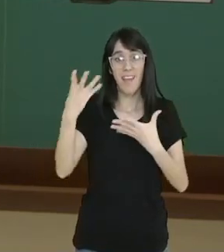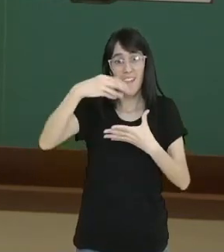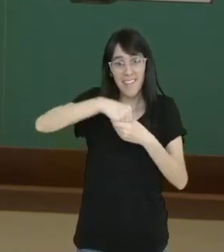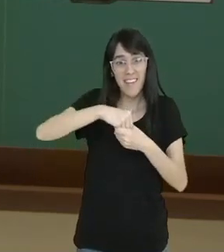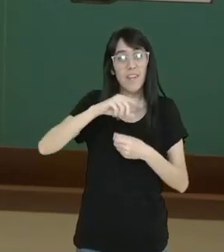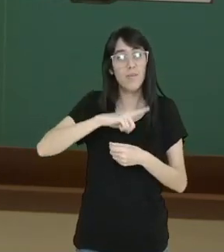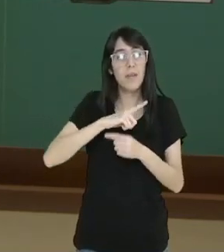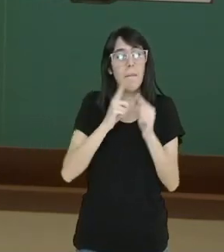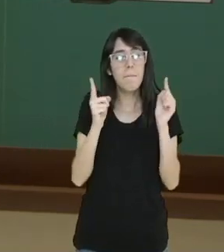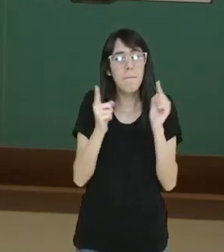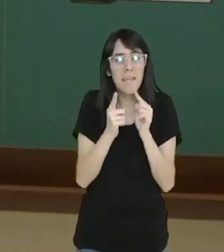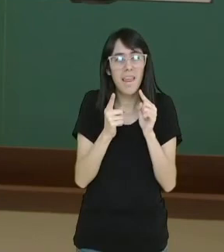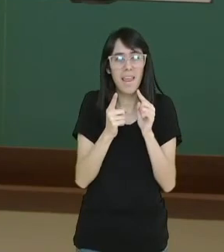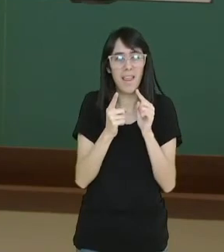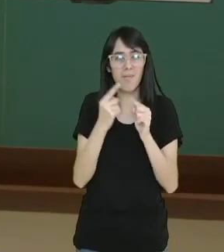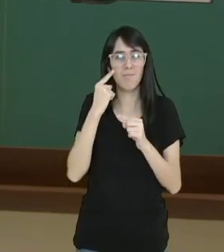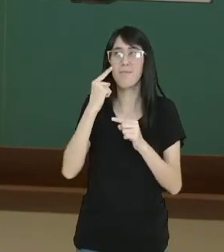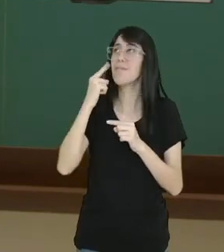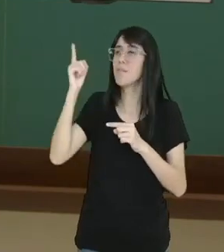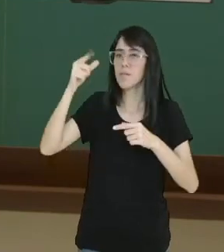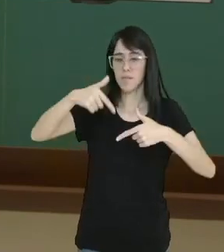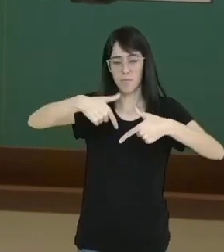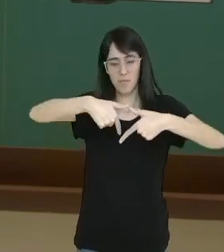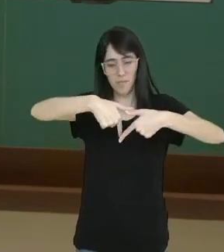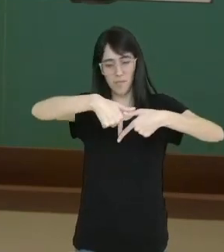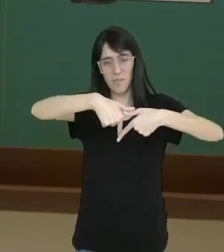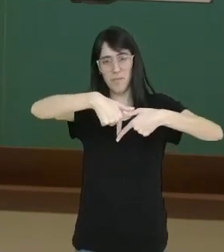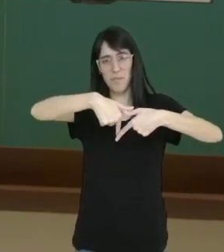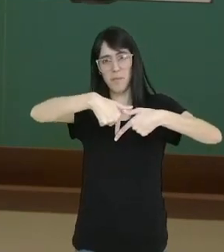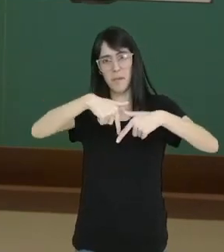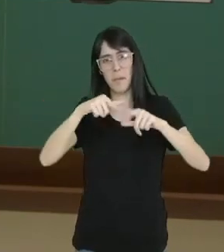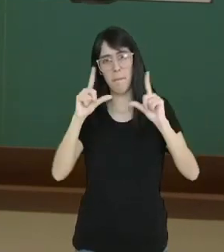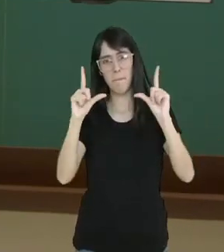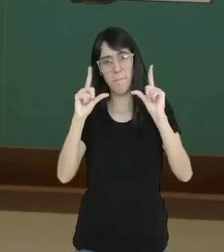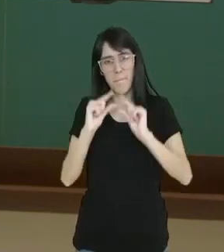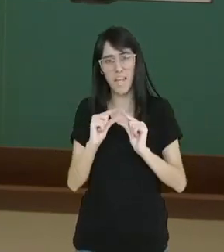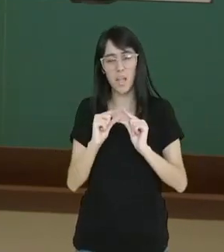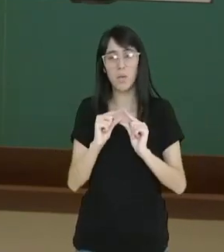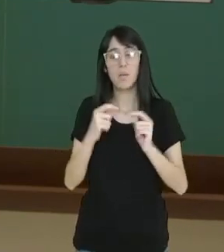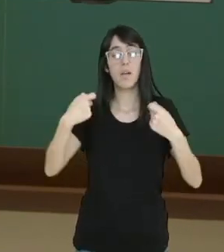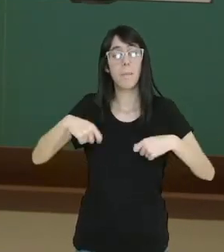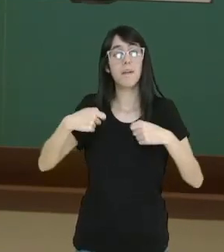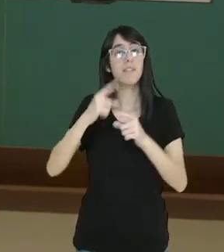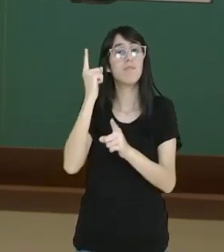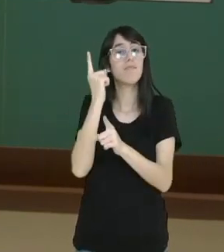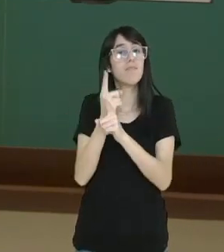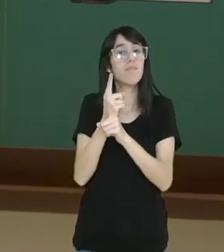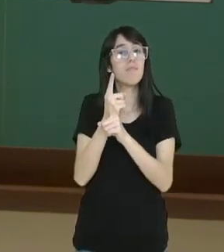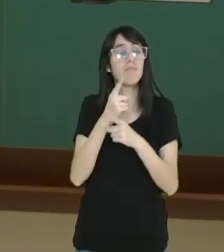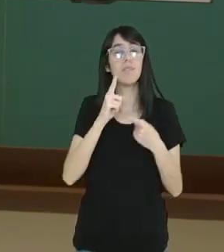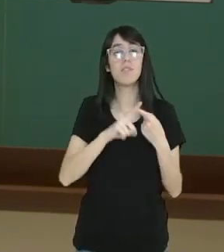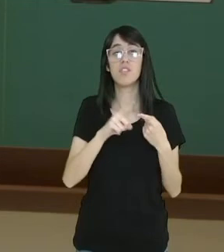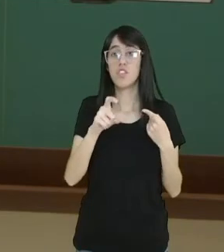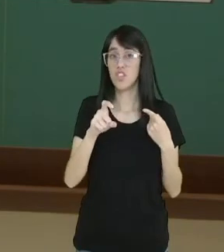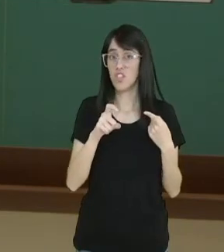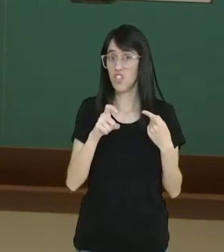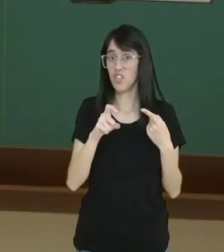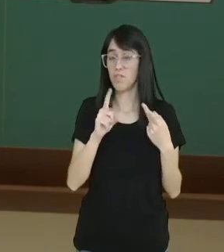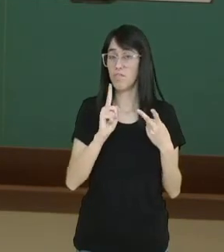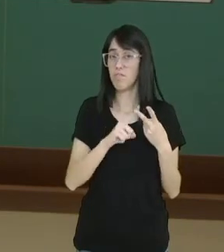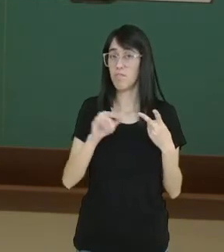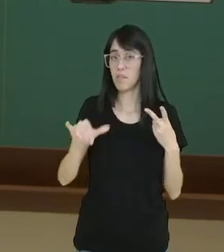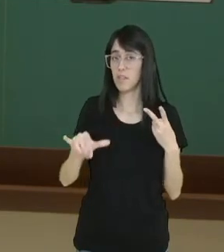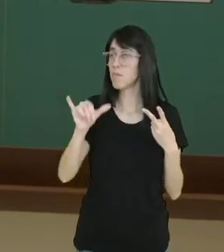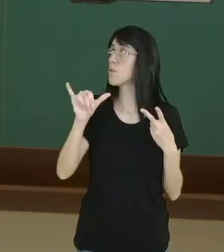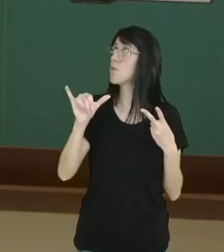retângulo pequeno aqui dentro, ok? E ele quer a medida x, que é isso aqui, quer a medida y, que é essa